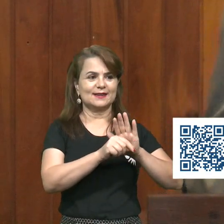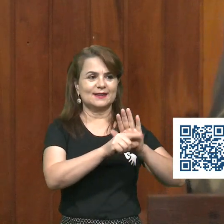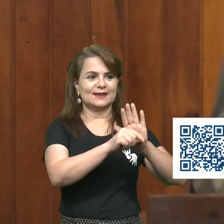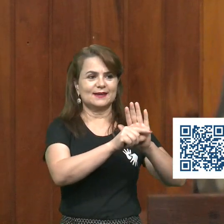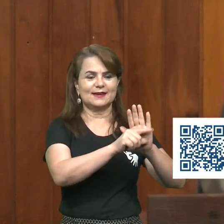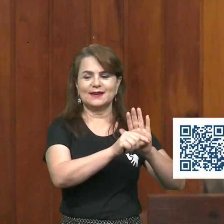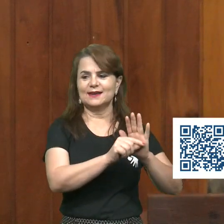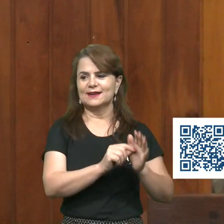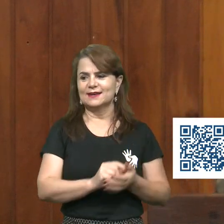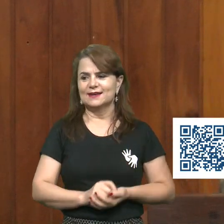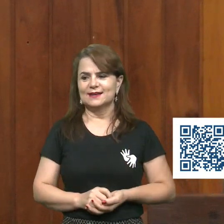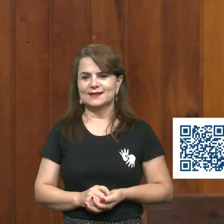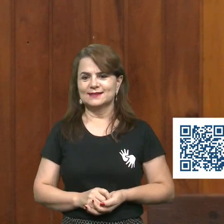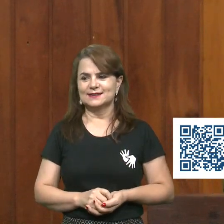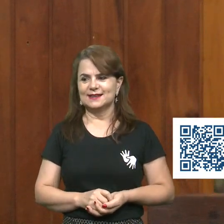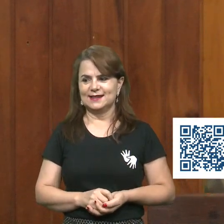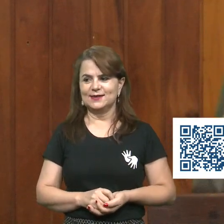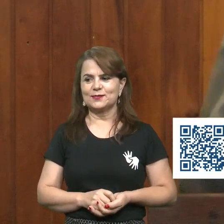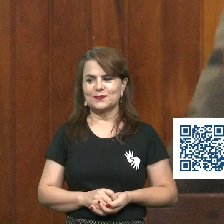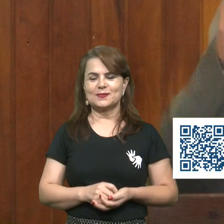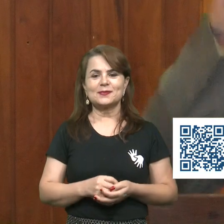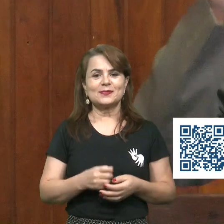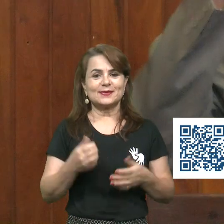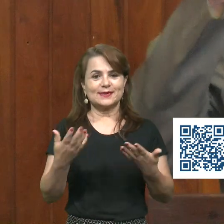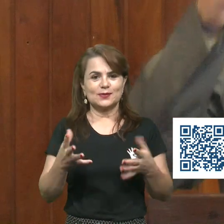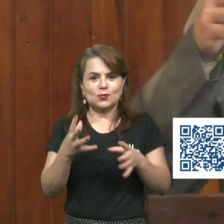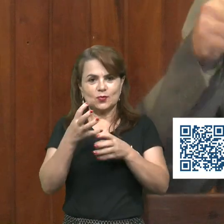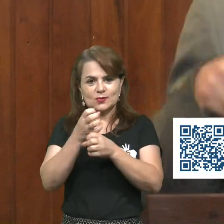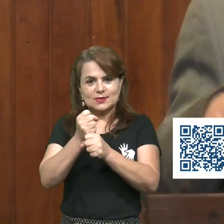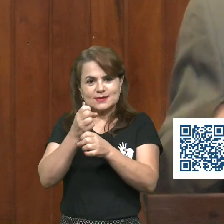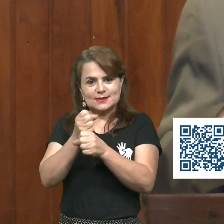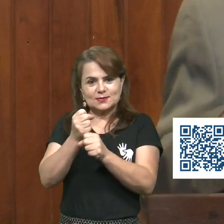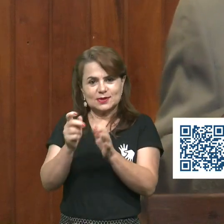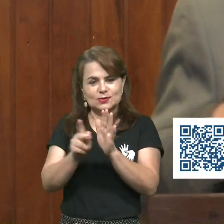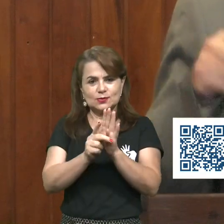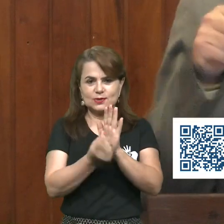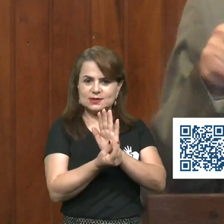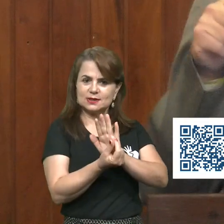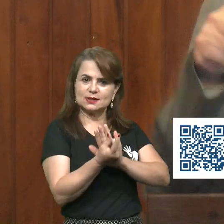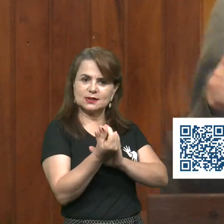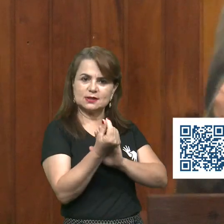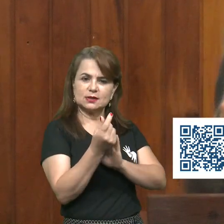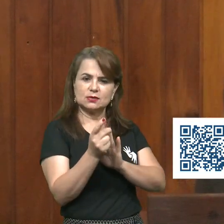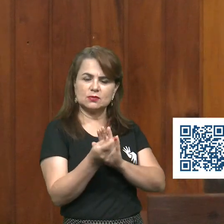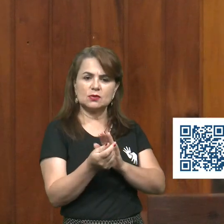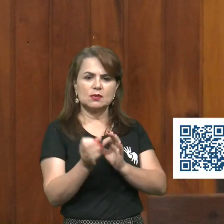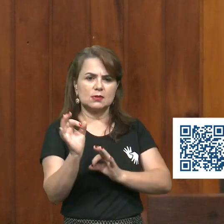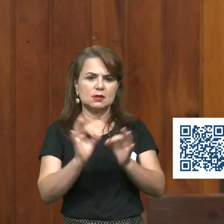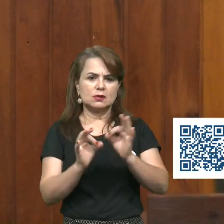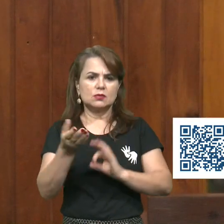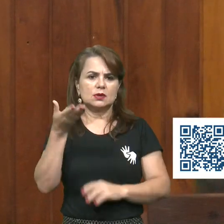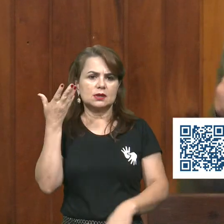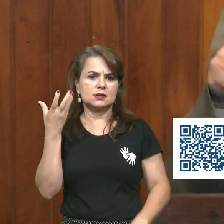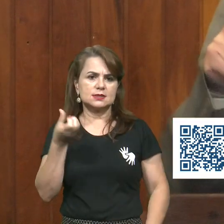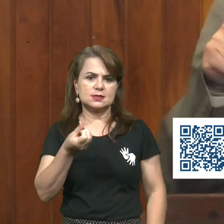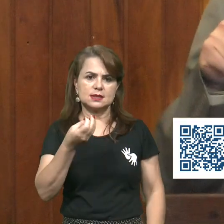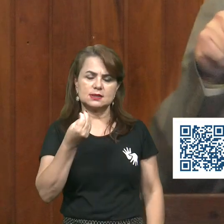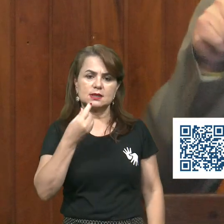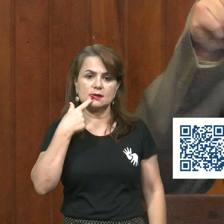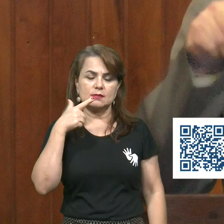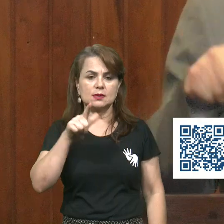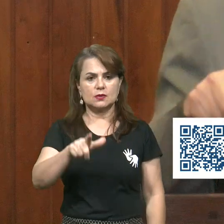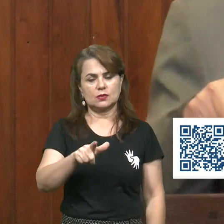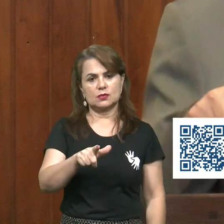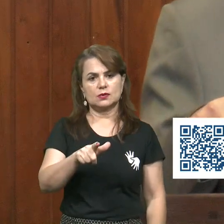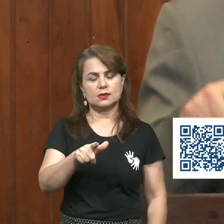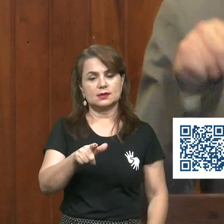Quando apresentado em 2018, o orçamento previsto para essa construção era de 60 milhões, sendo que a unidade